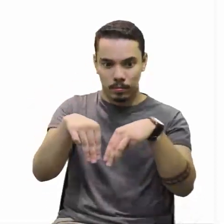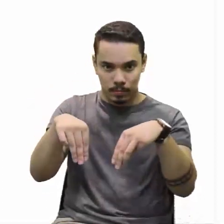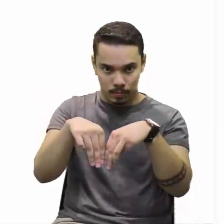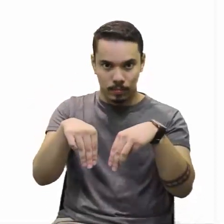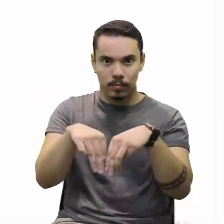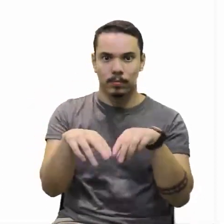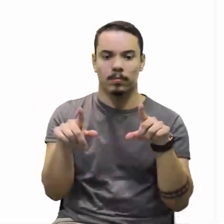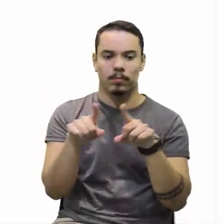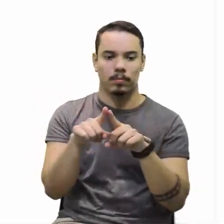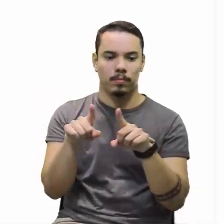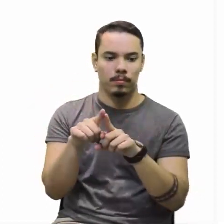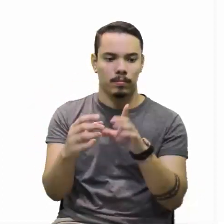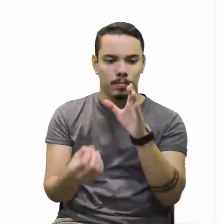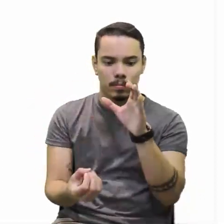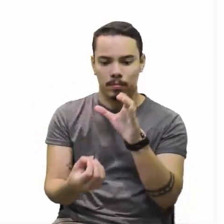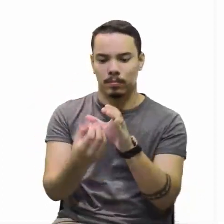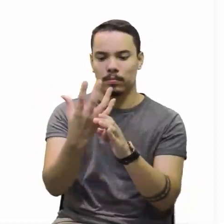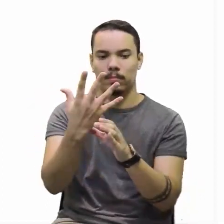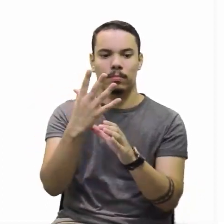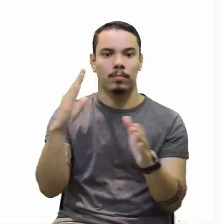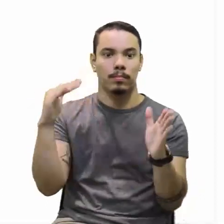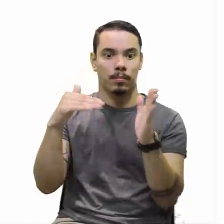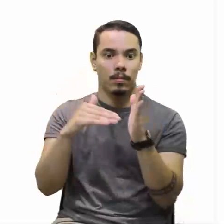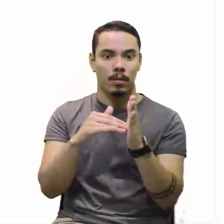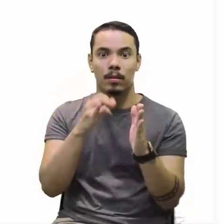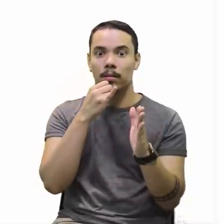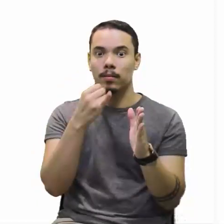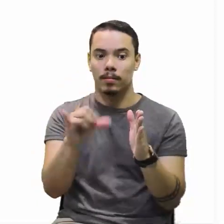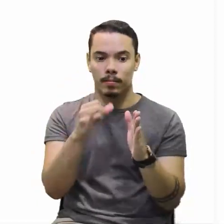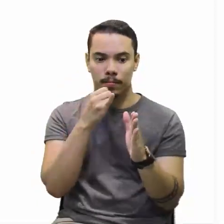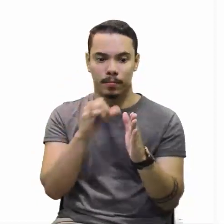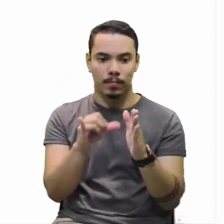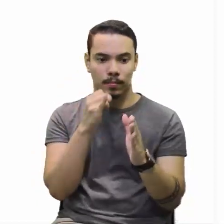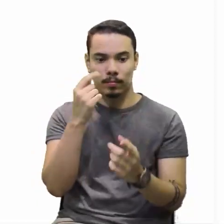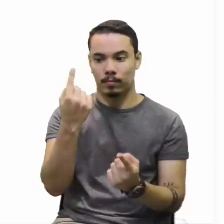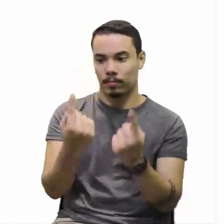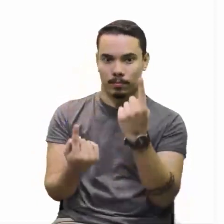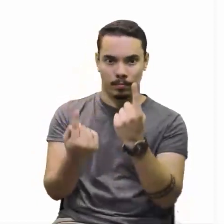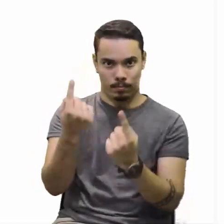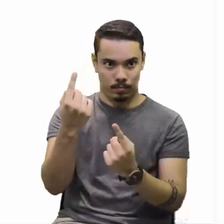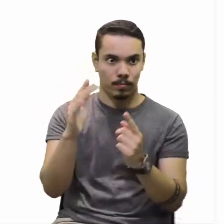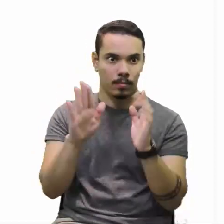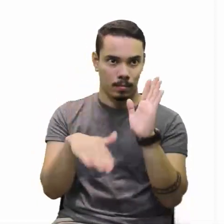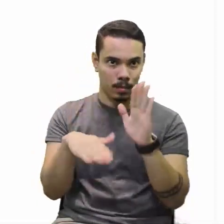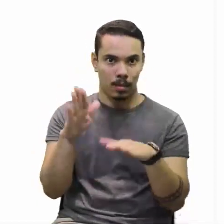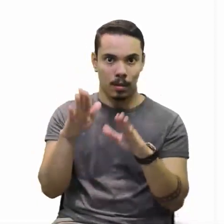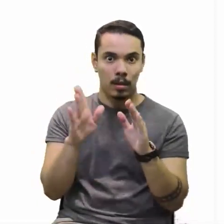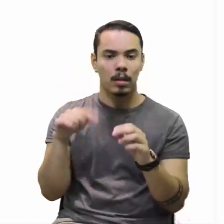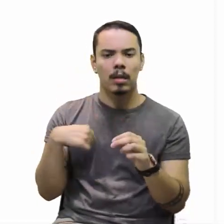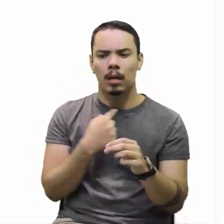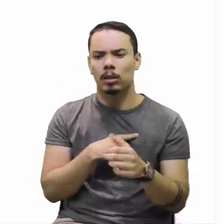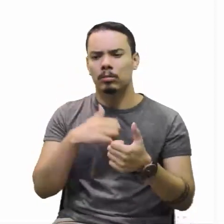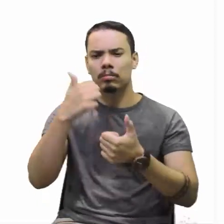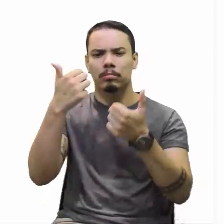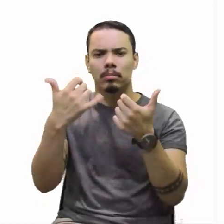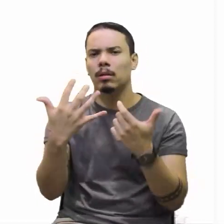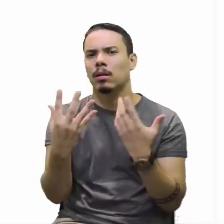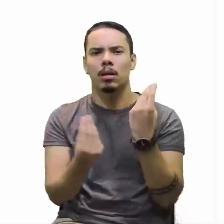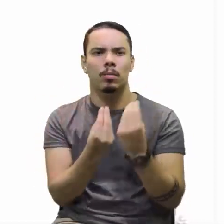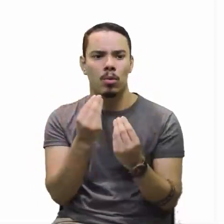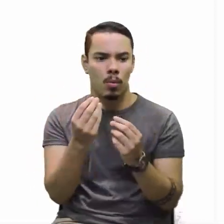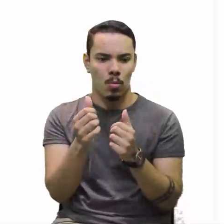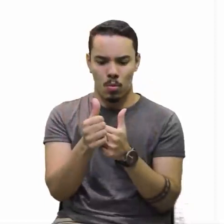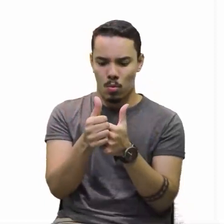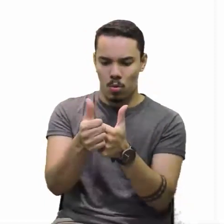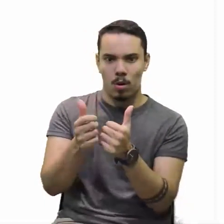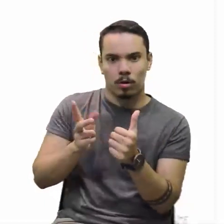magnético formado por uma corrente alternada. Nós falamos muito de corrente contínua,